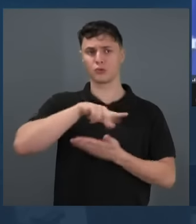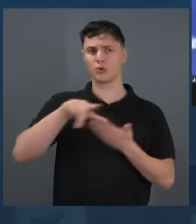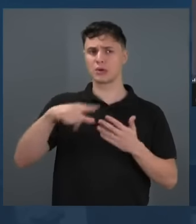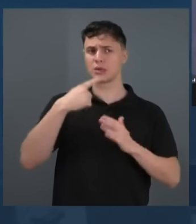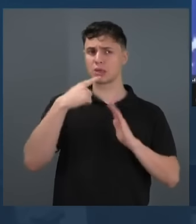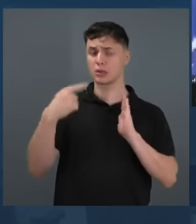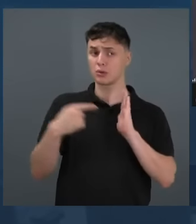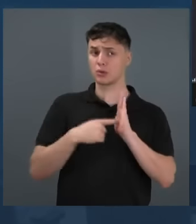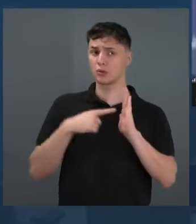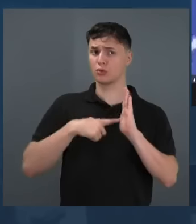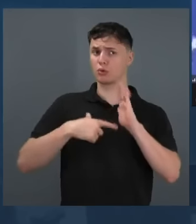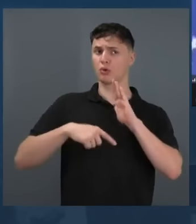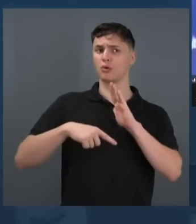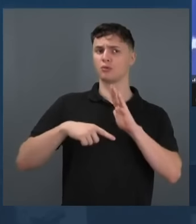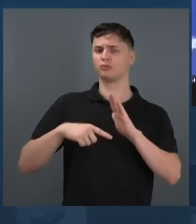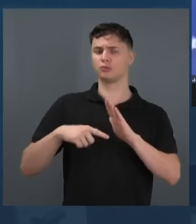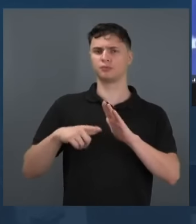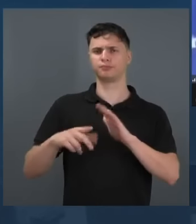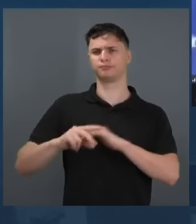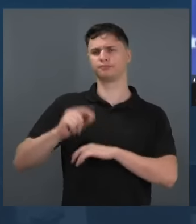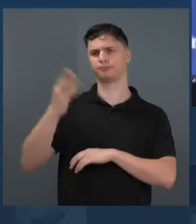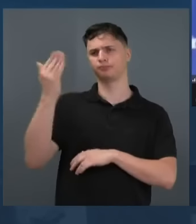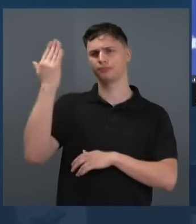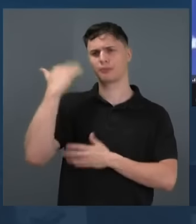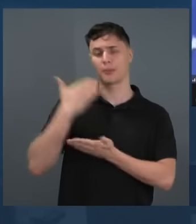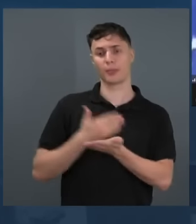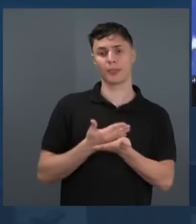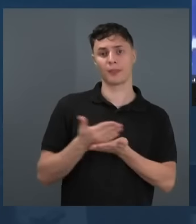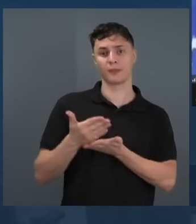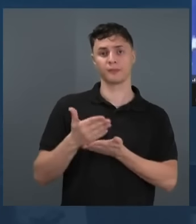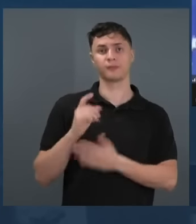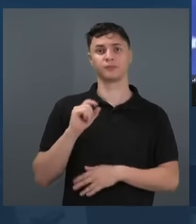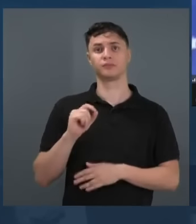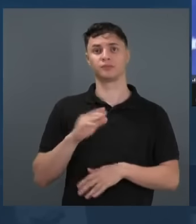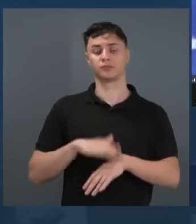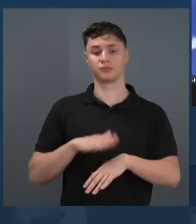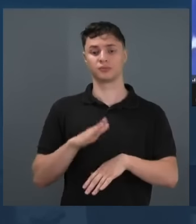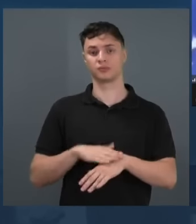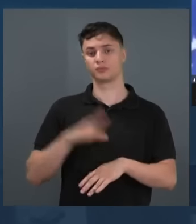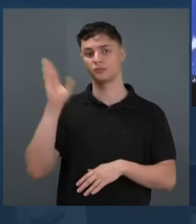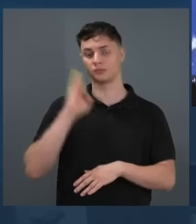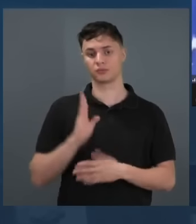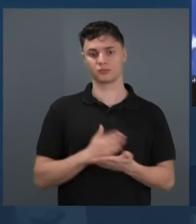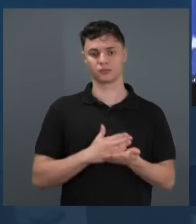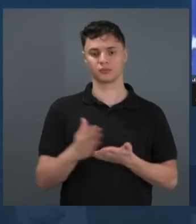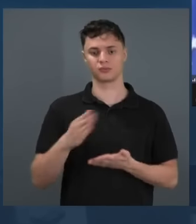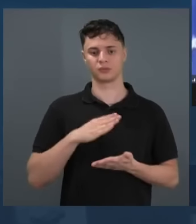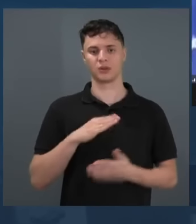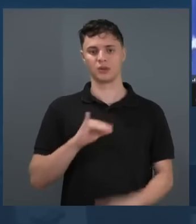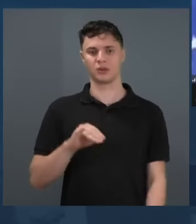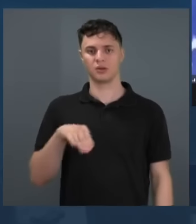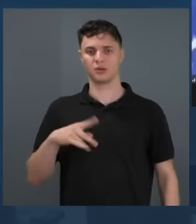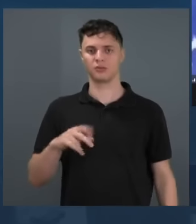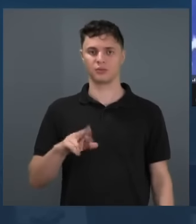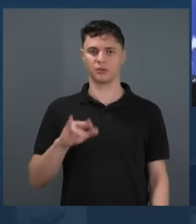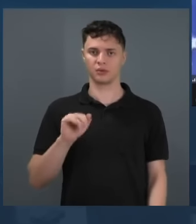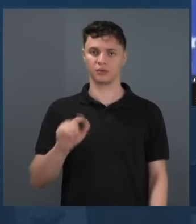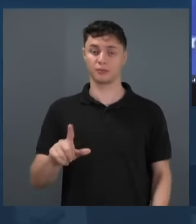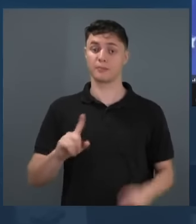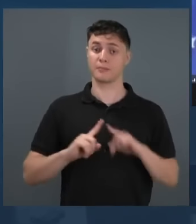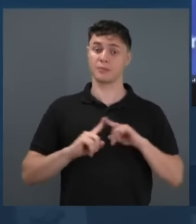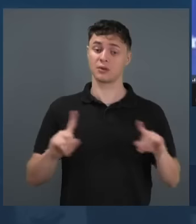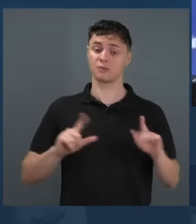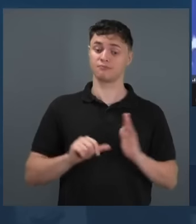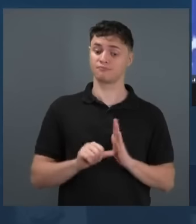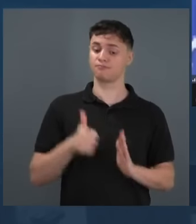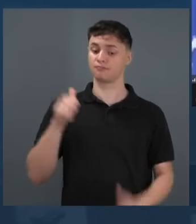de corrupção desde os primórdios do Brasil imperial. Mas essa é a primeira